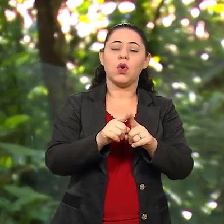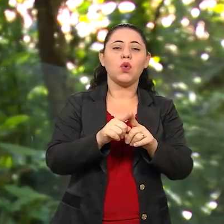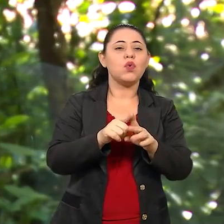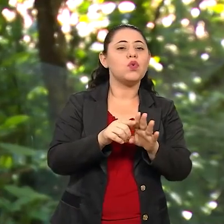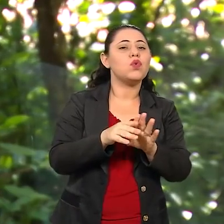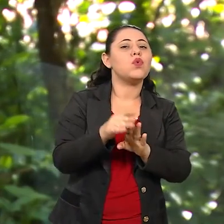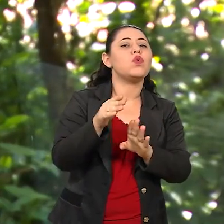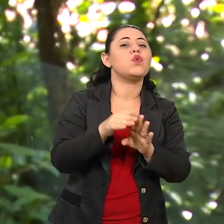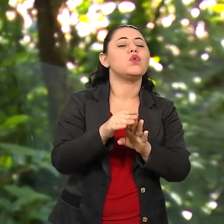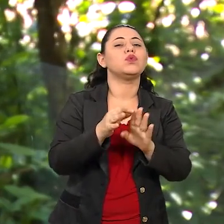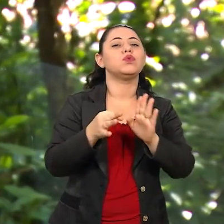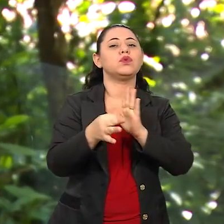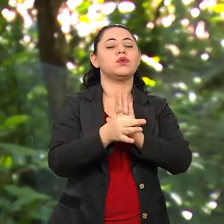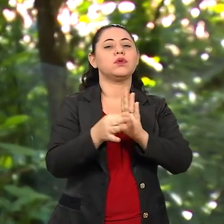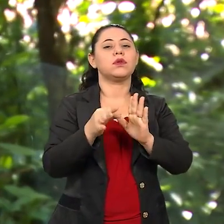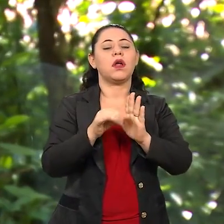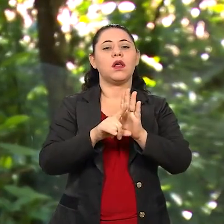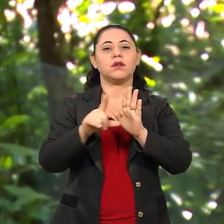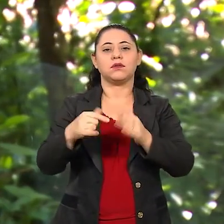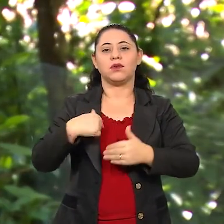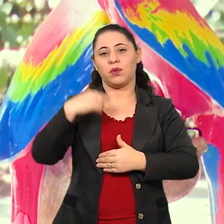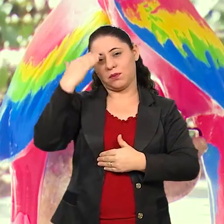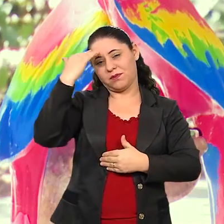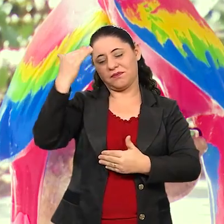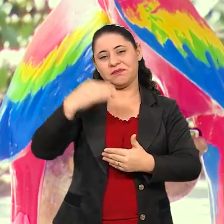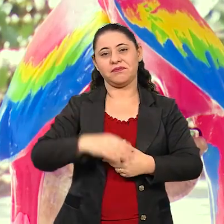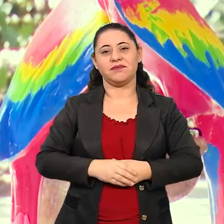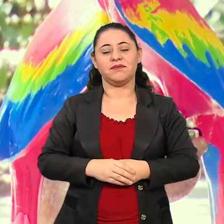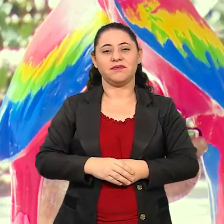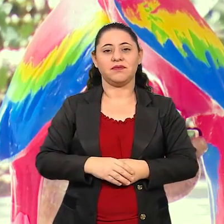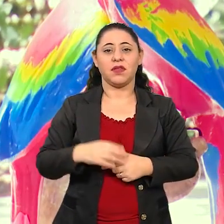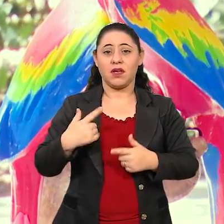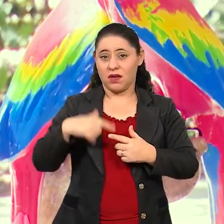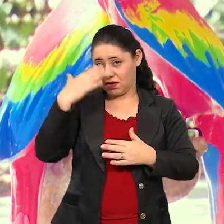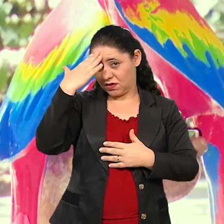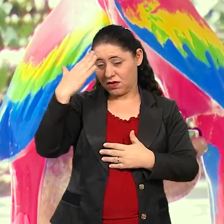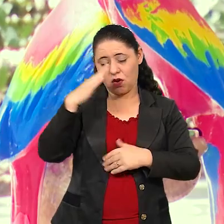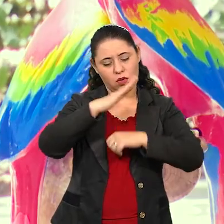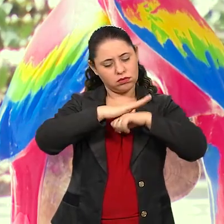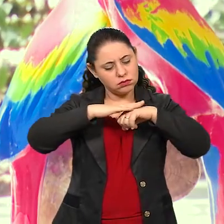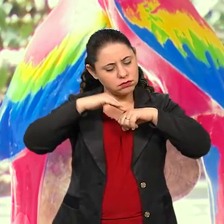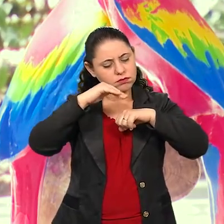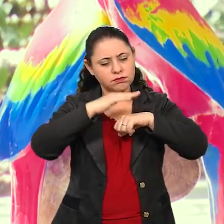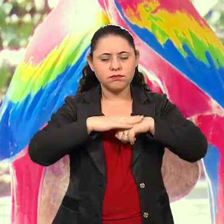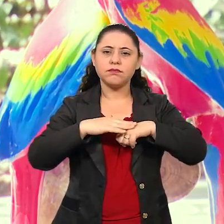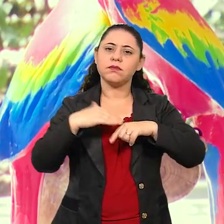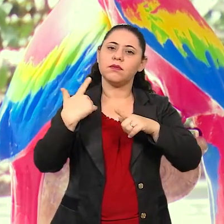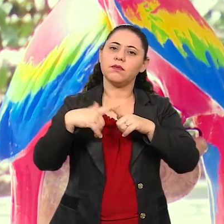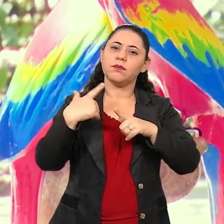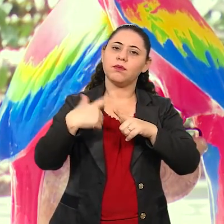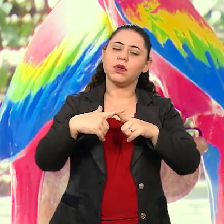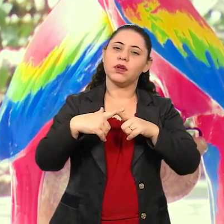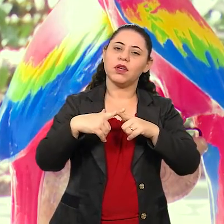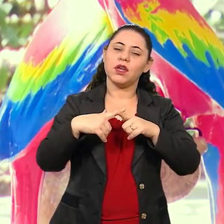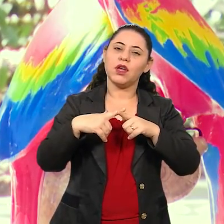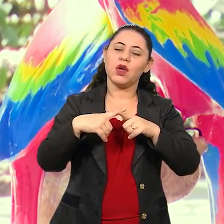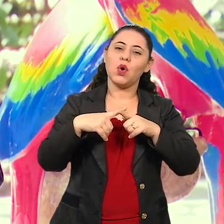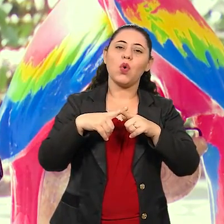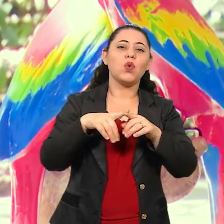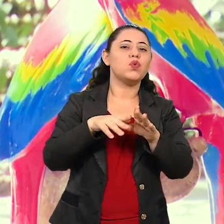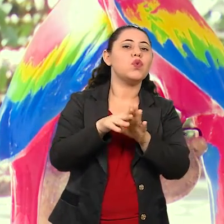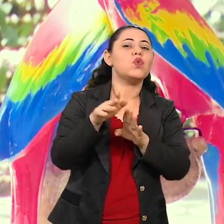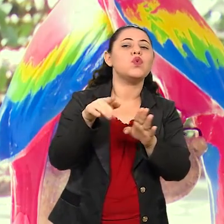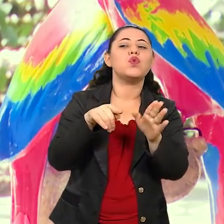Consultoria Legislativa e poder ajudá-lo de alguma forma muito obrigado e principalmente obrigado pelo carinho de vocês né porque